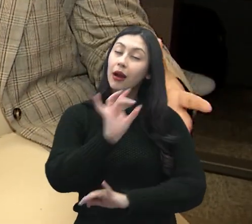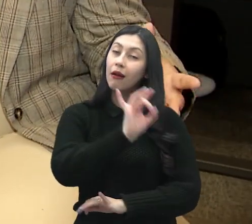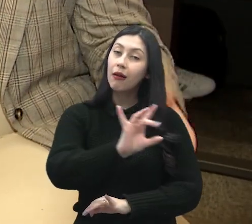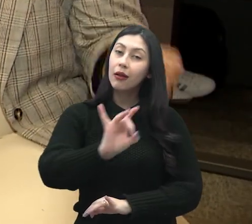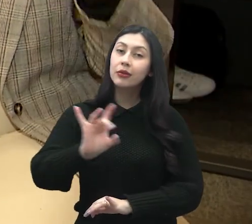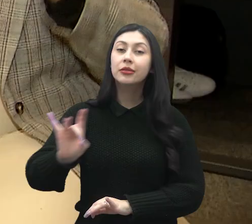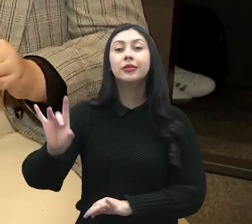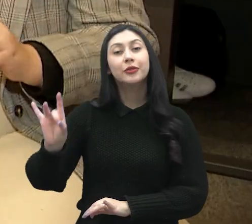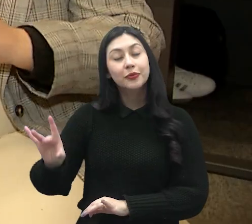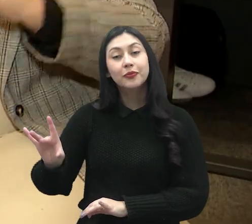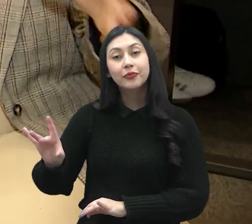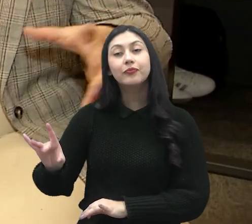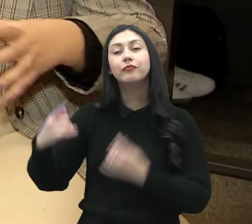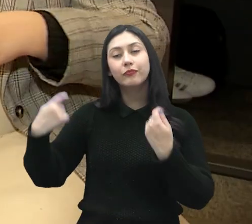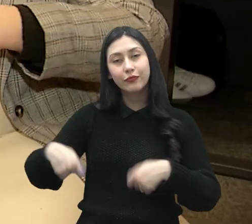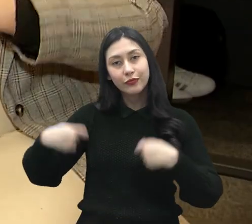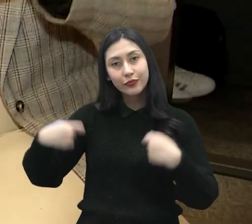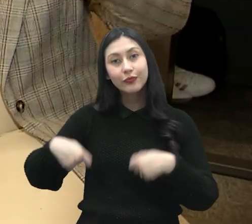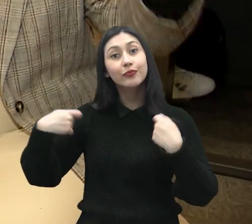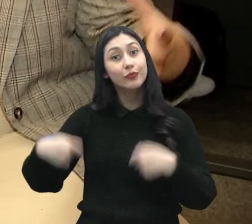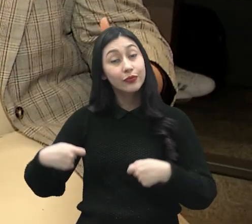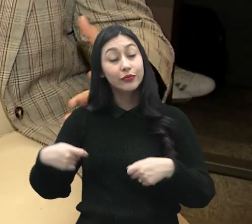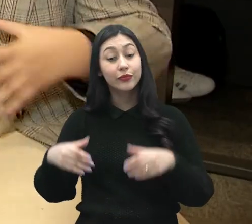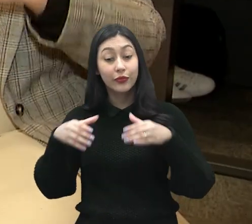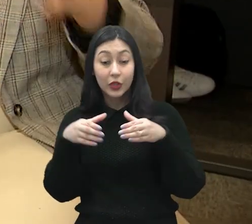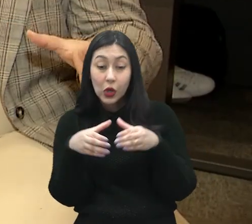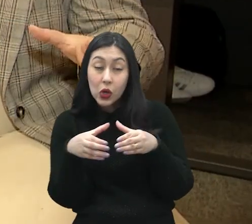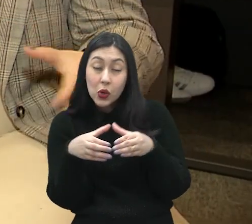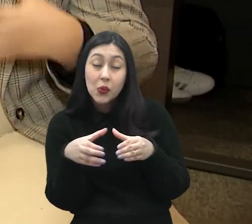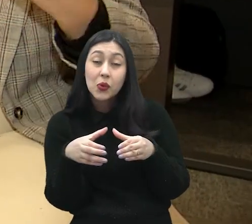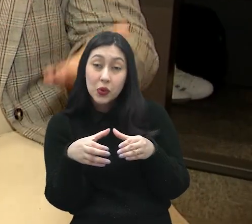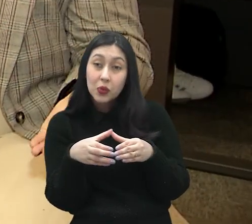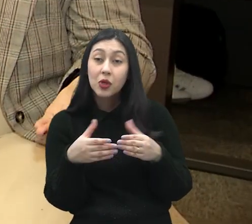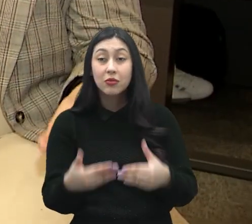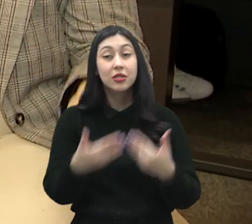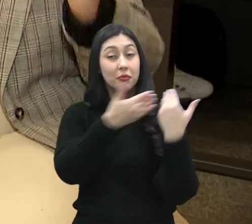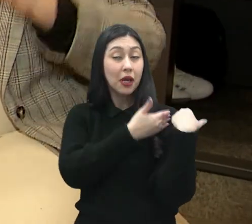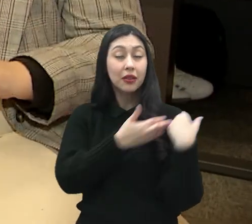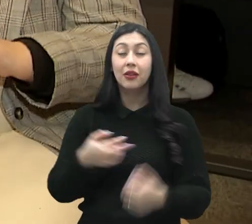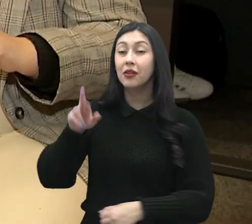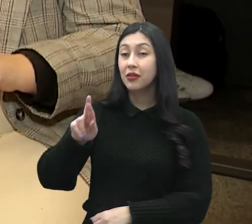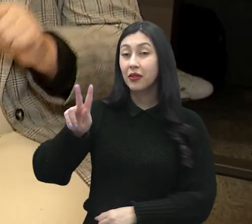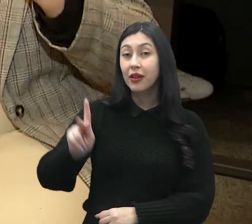cada colaborador, é preciso de uma equipe, para tomar conta disso. Normalmente é o RH, aqui nessa empresa é